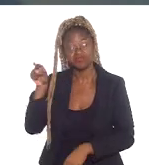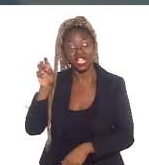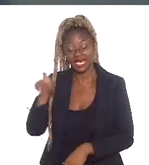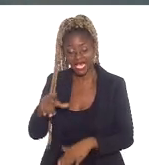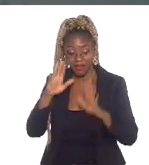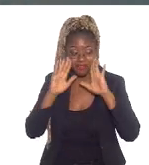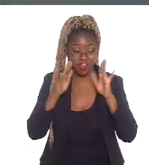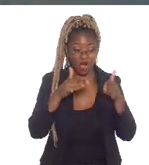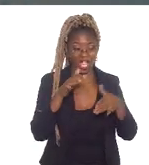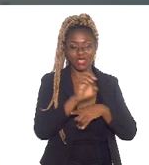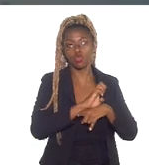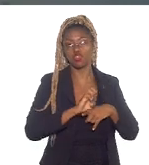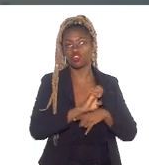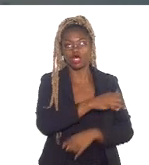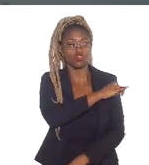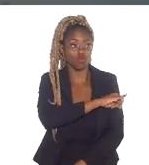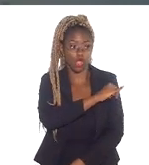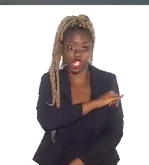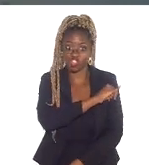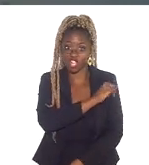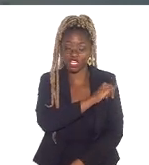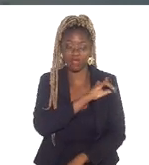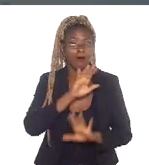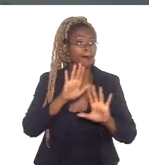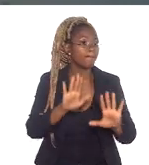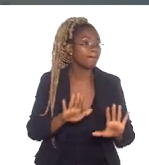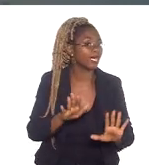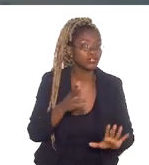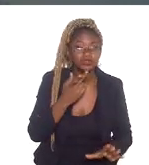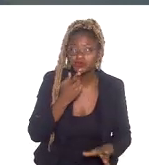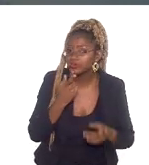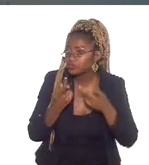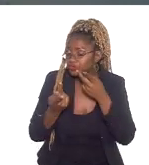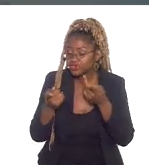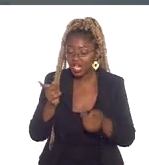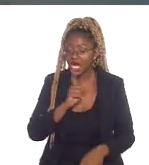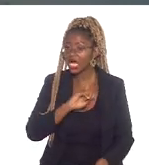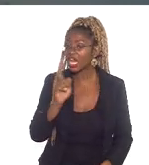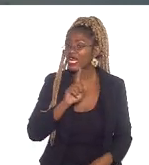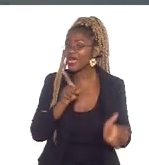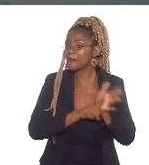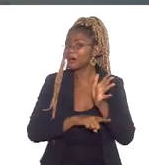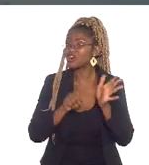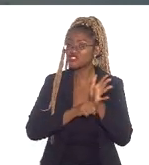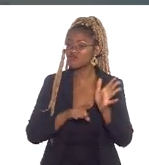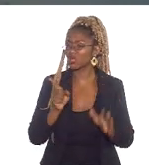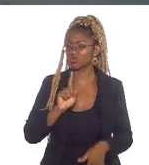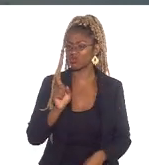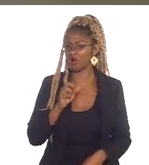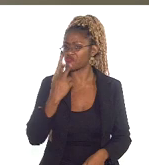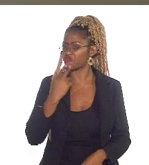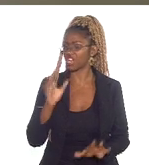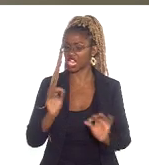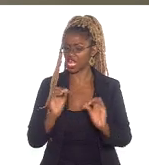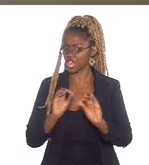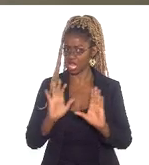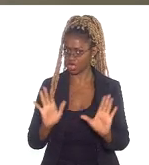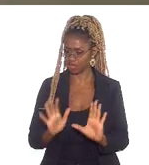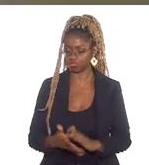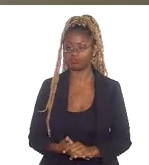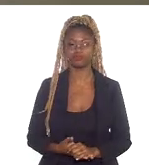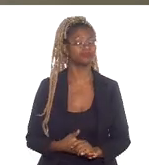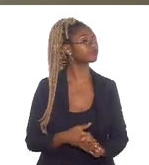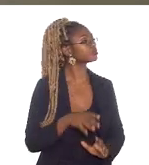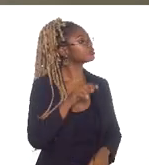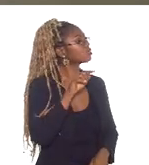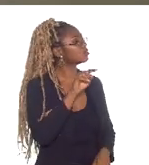estado do Rio. Mas eu não citei a questão de abatimento, não. Então, o senhor está me dizendo que não